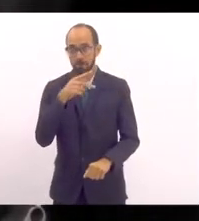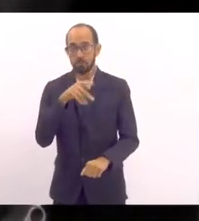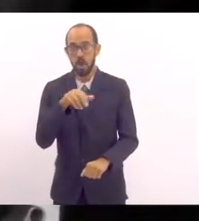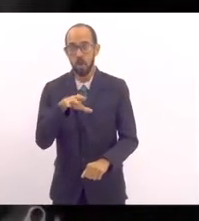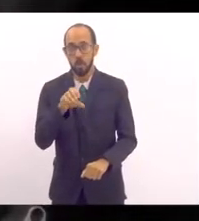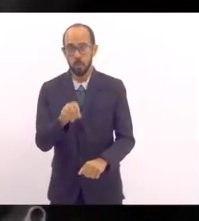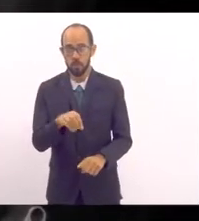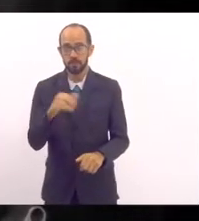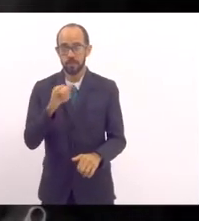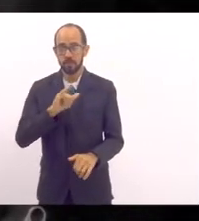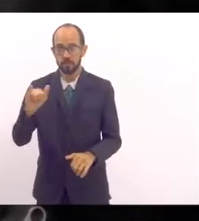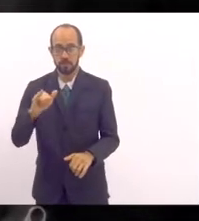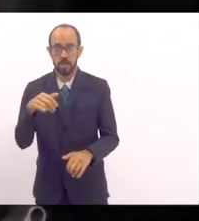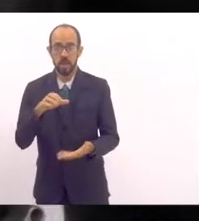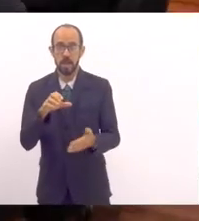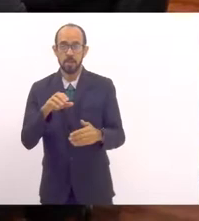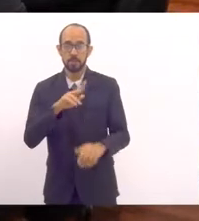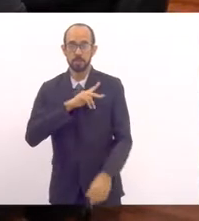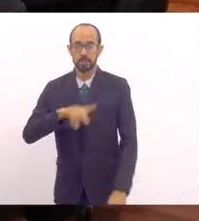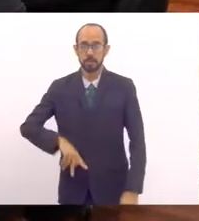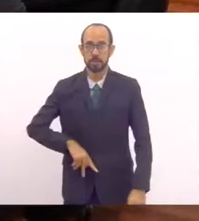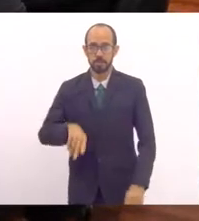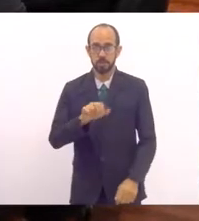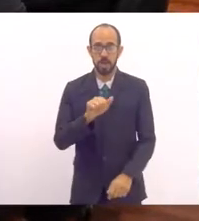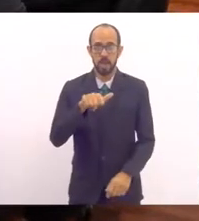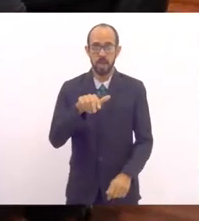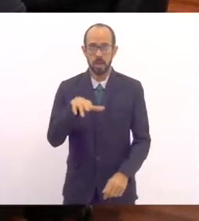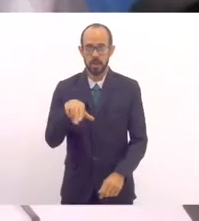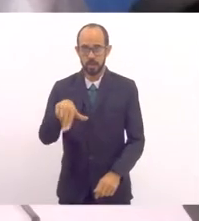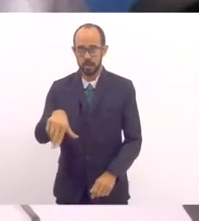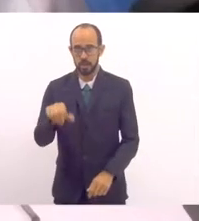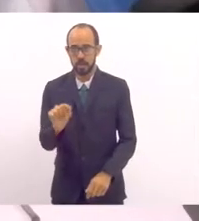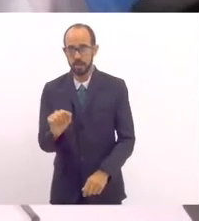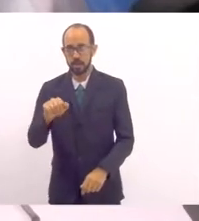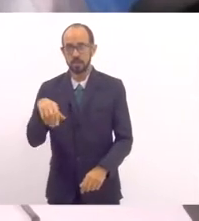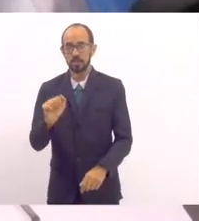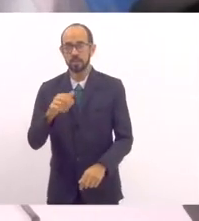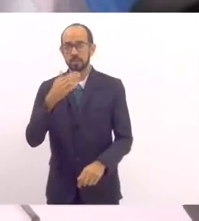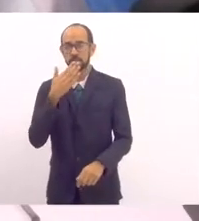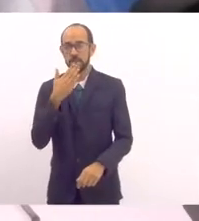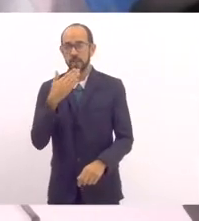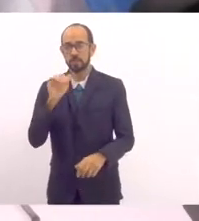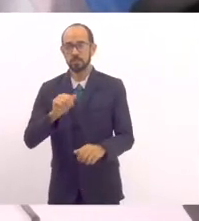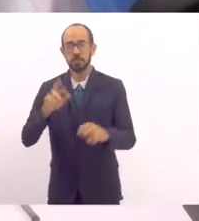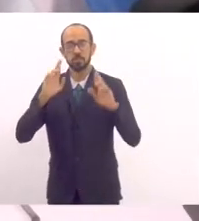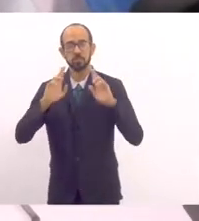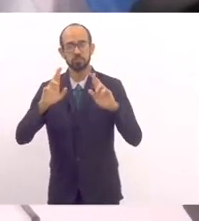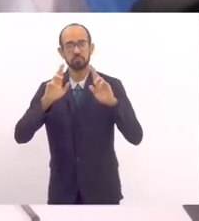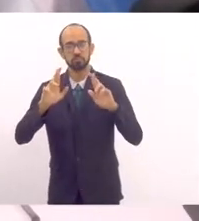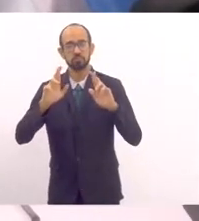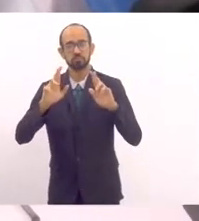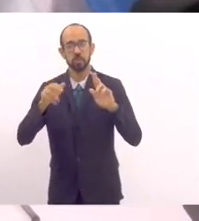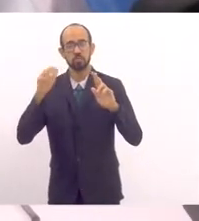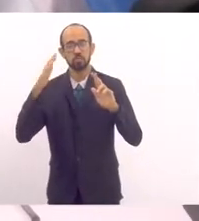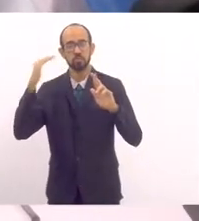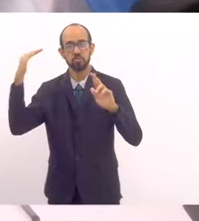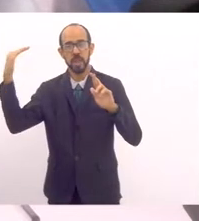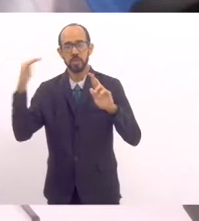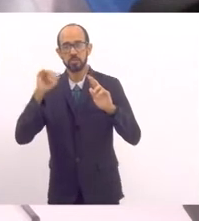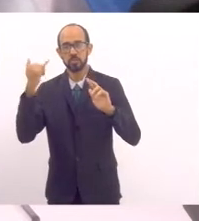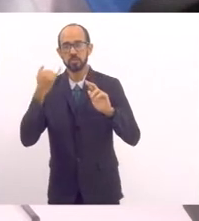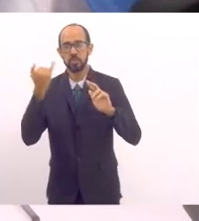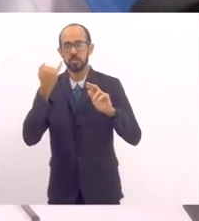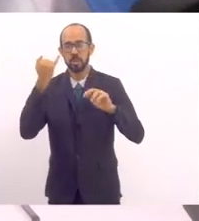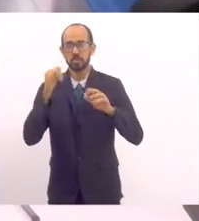nossa presidente da Comissão de Turismo da Alerj, a deputada Lana Passos, e deseja todo sucesso nessa importante reunião